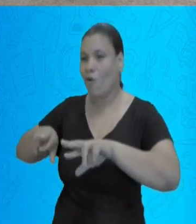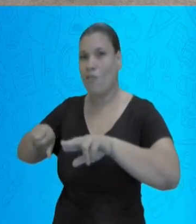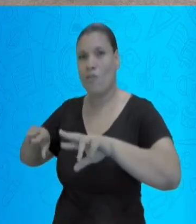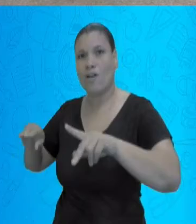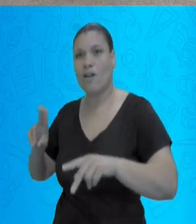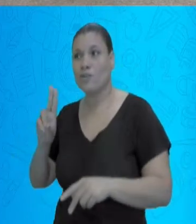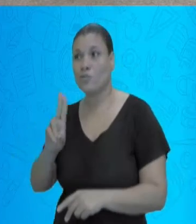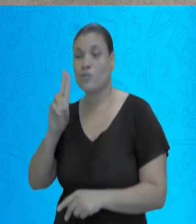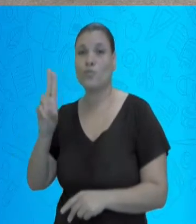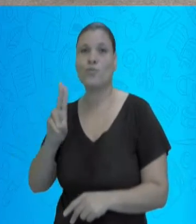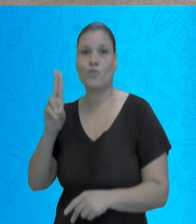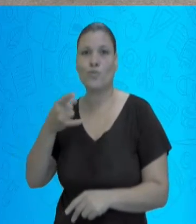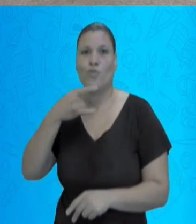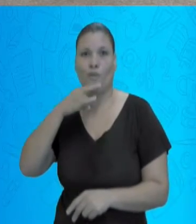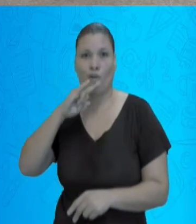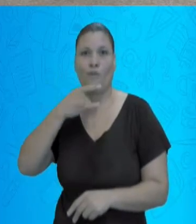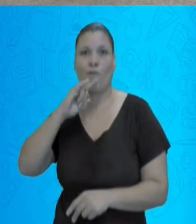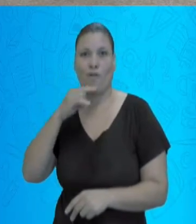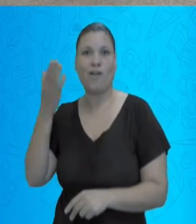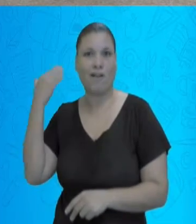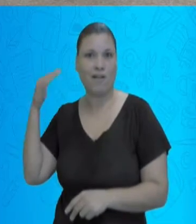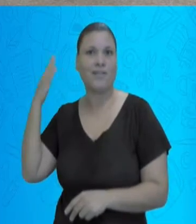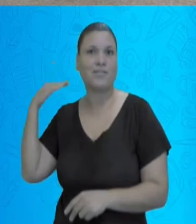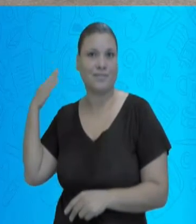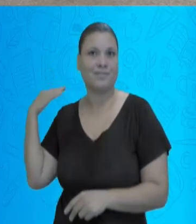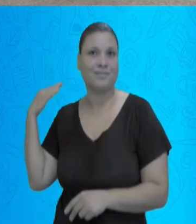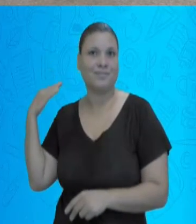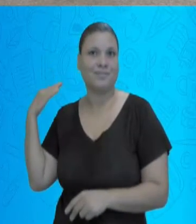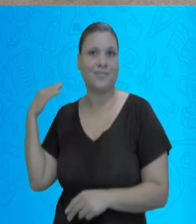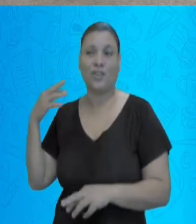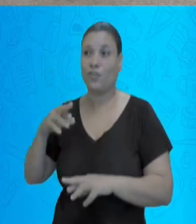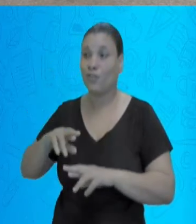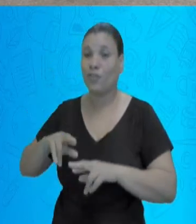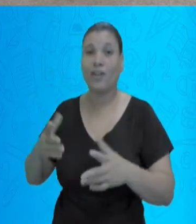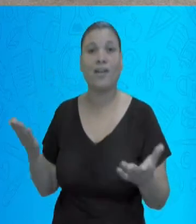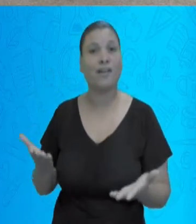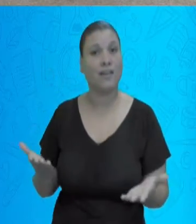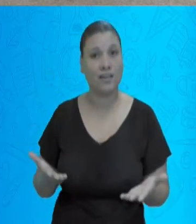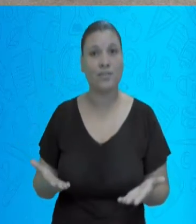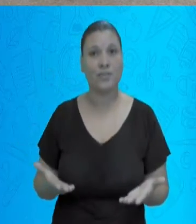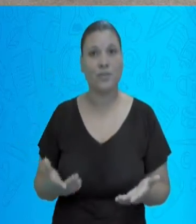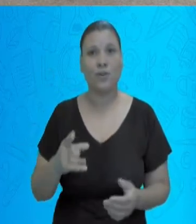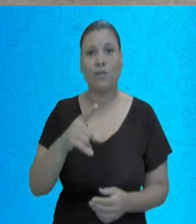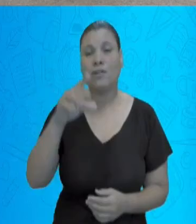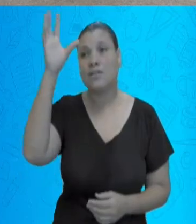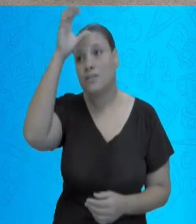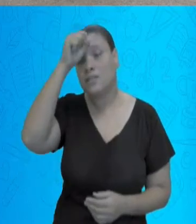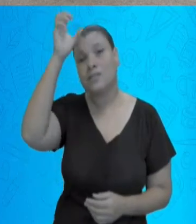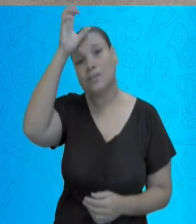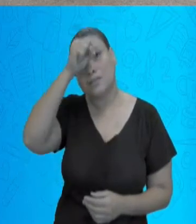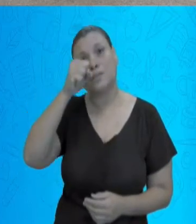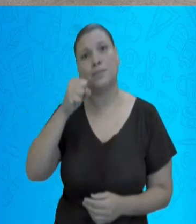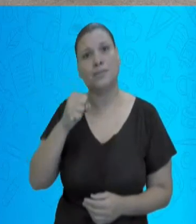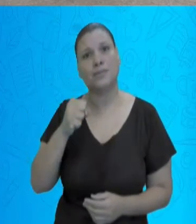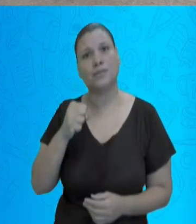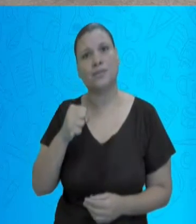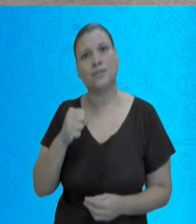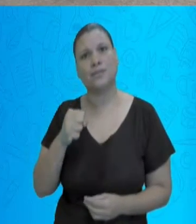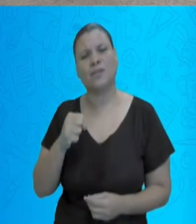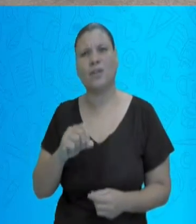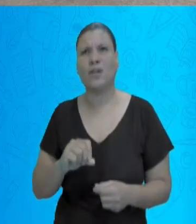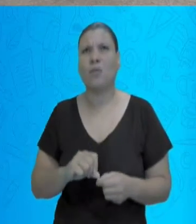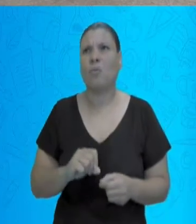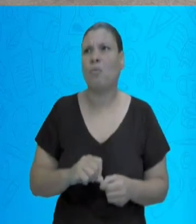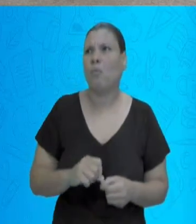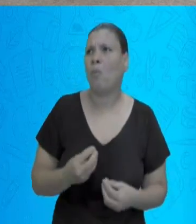era produzida a cachaça antigamente, como começou essa produção, quais eram as ferramentas usadas, o